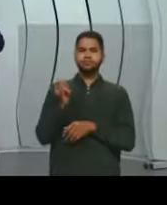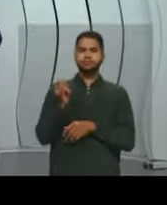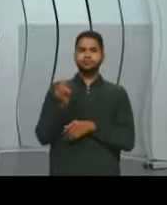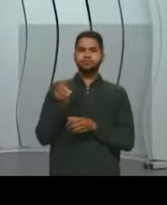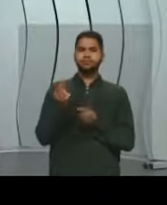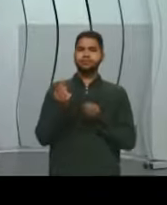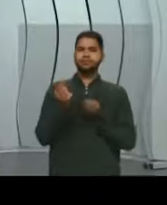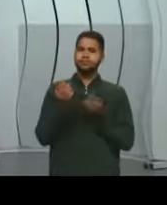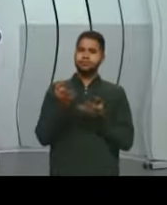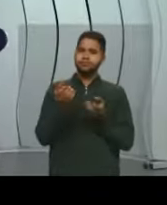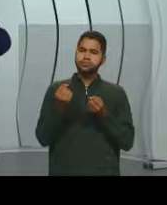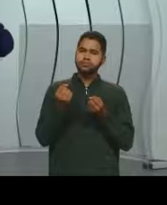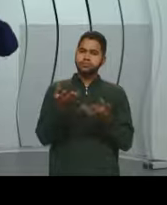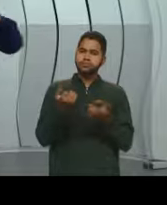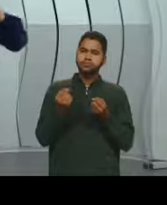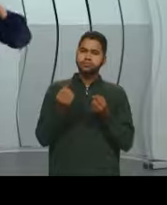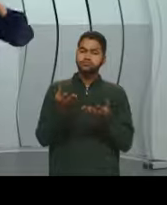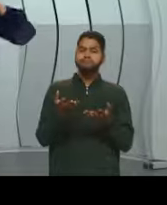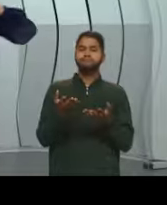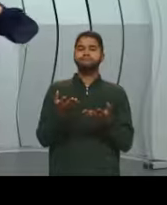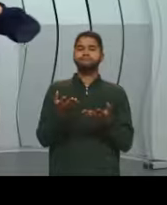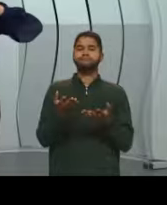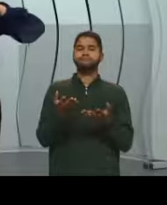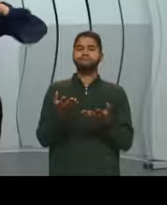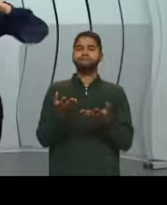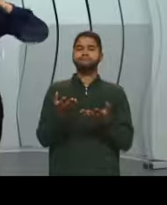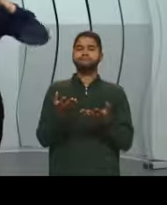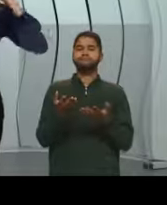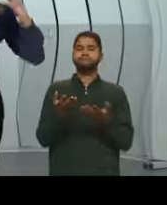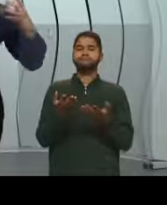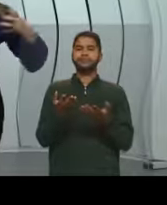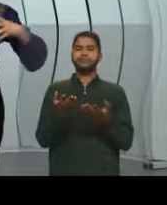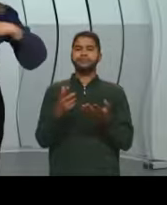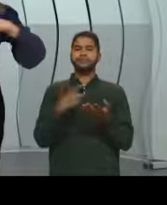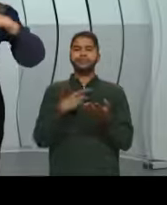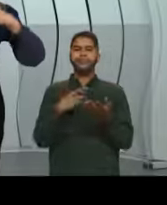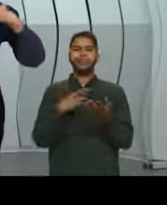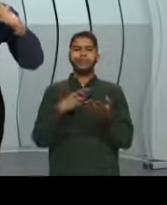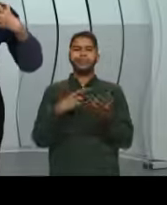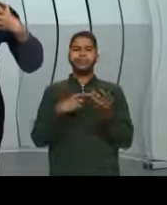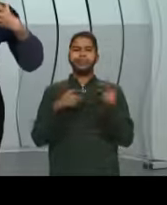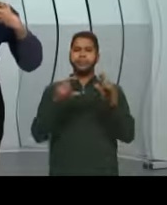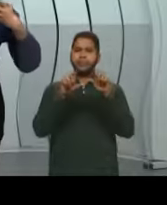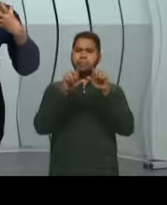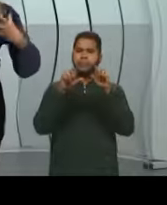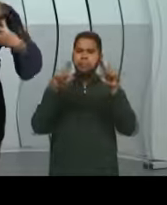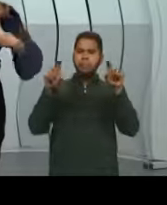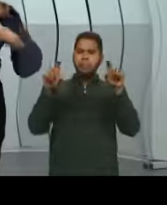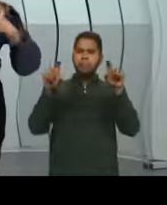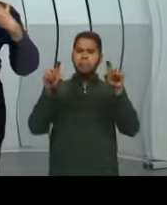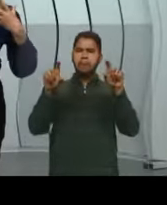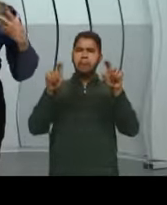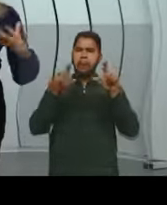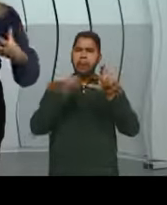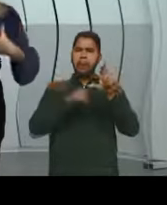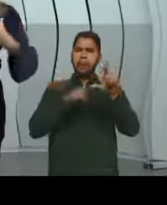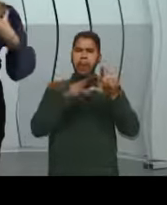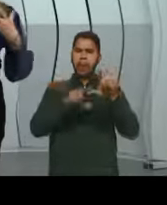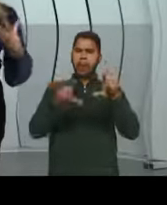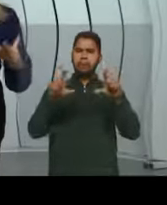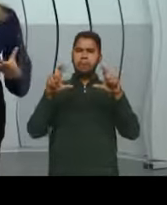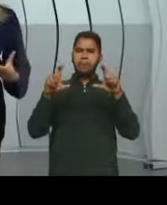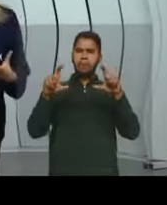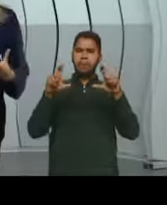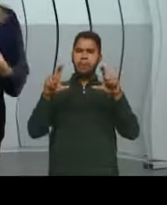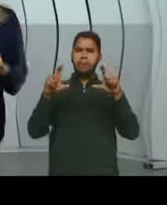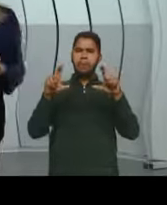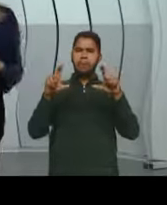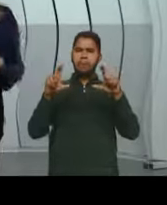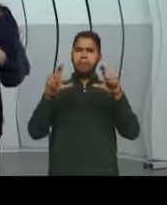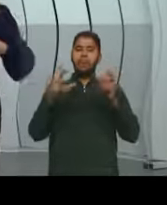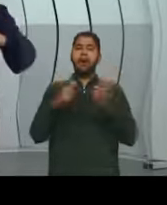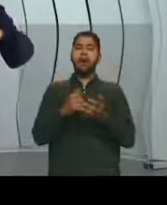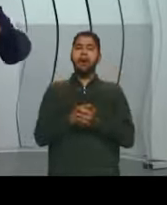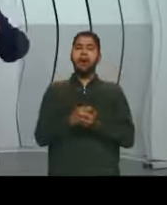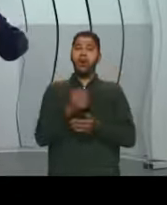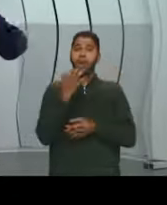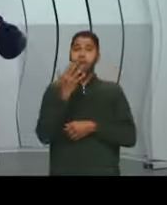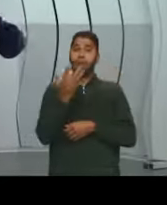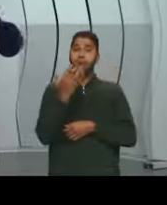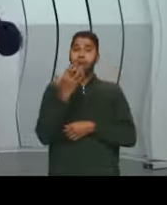trazem em frases grandes e letras garrafais, bem grandes ou coloridas,